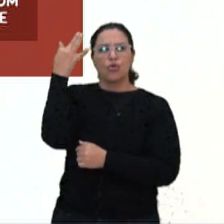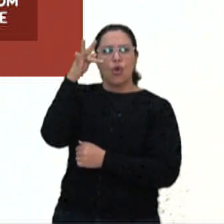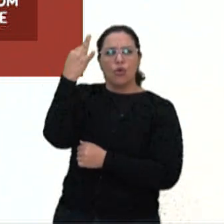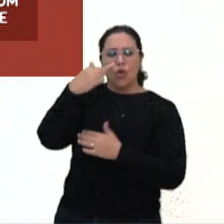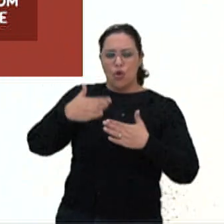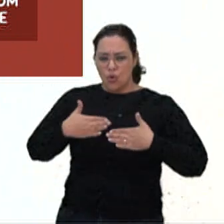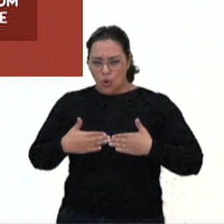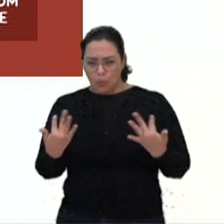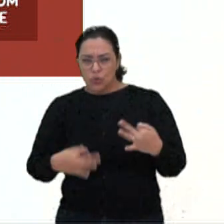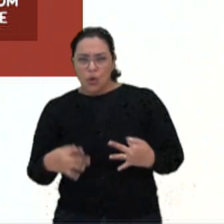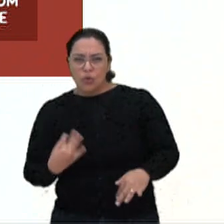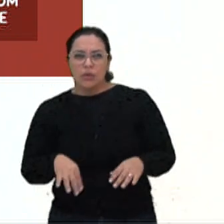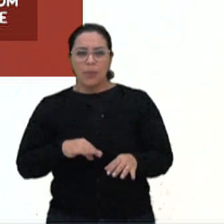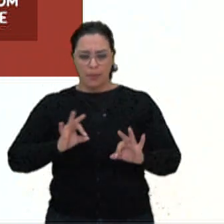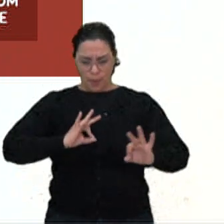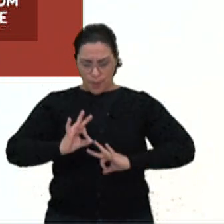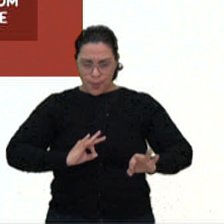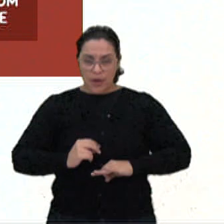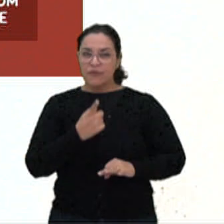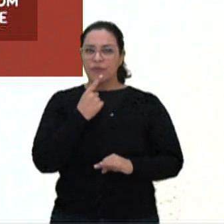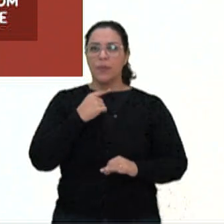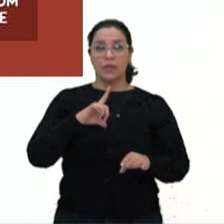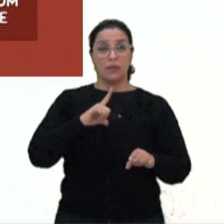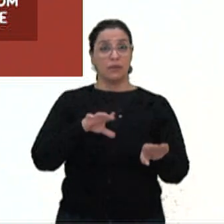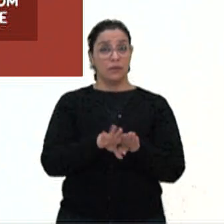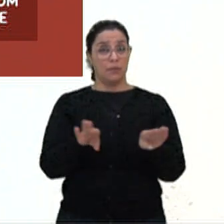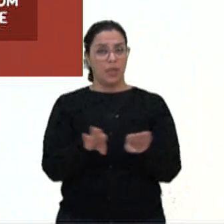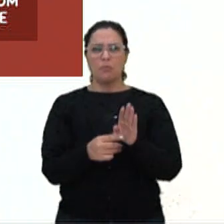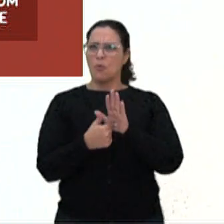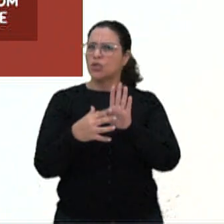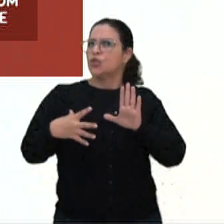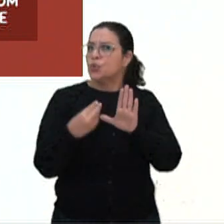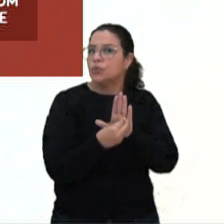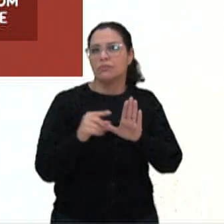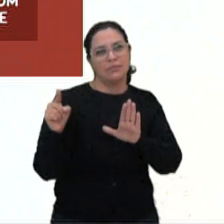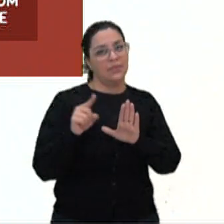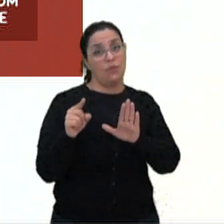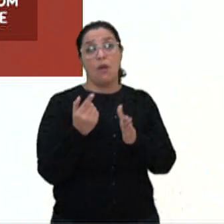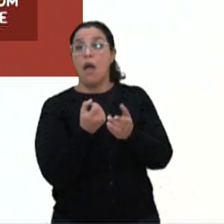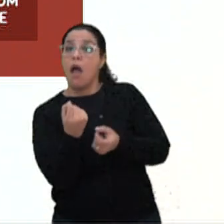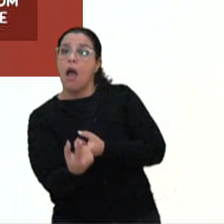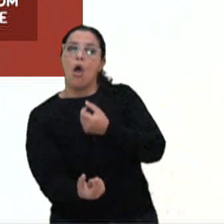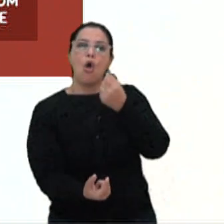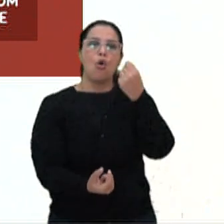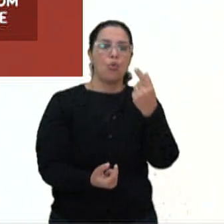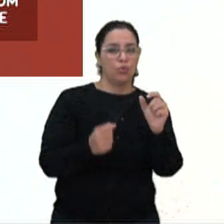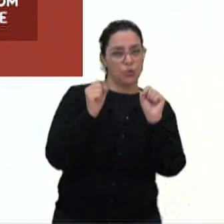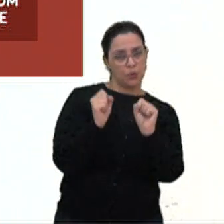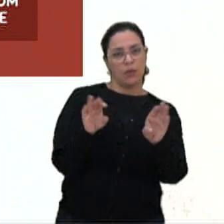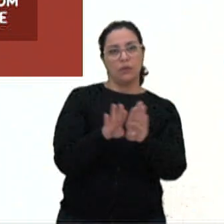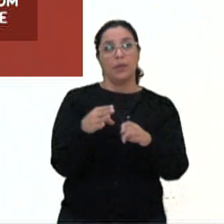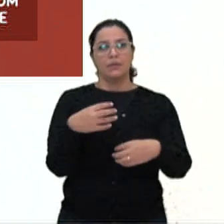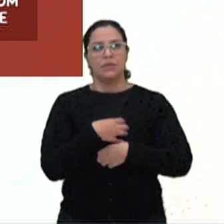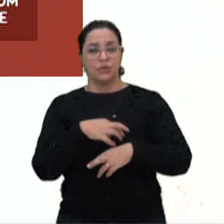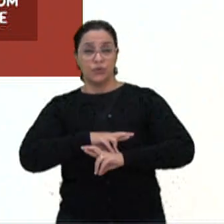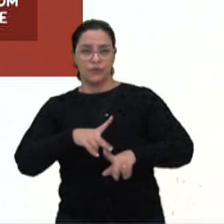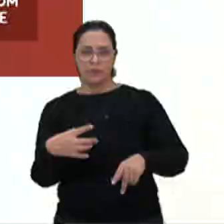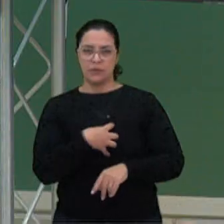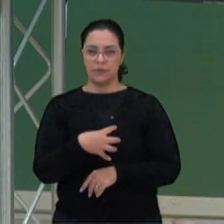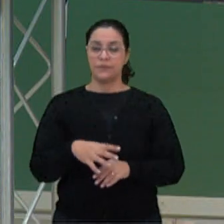no corpo, pintinhas vermelhas na pele. Aparece tudo isso? Não necessariamente, ela pode apresentar alguns sintomas e outros